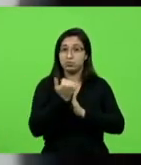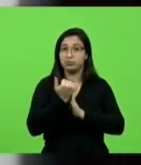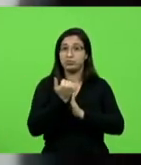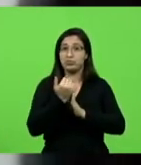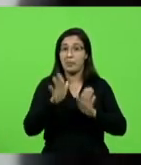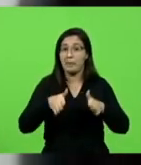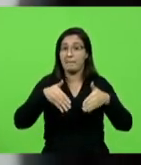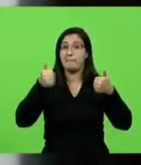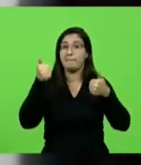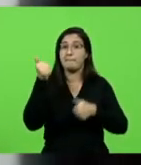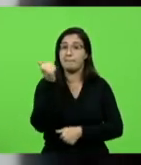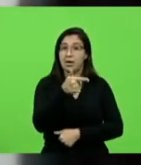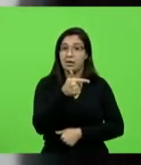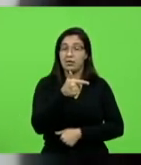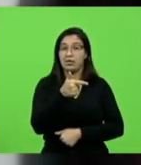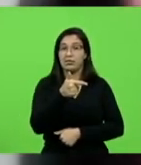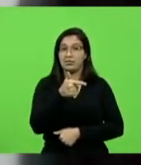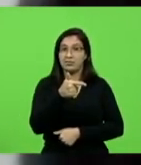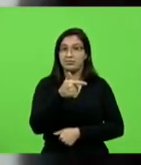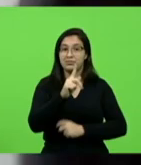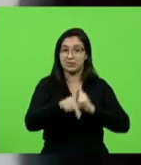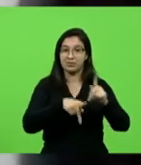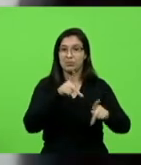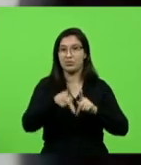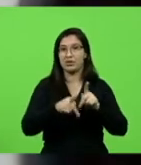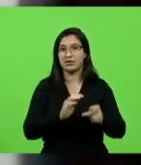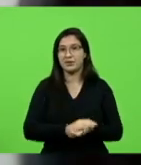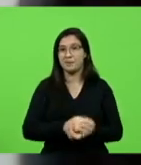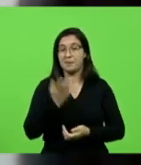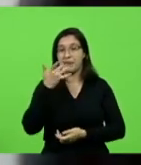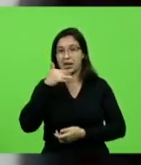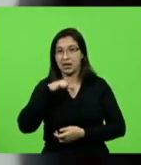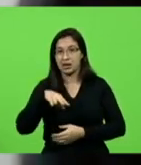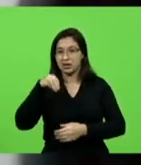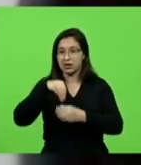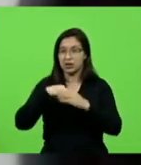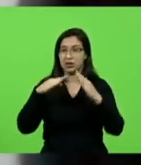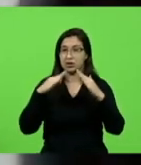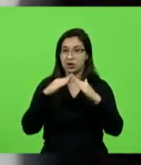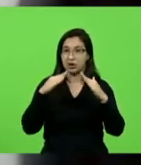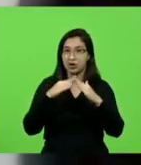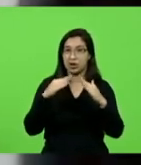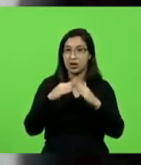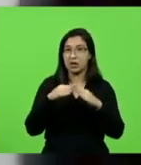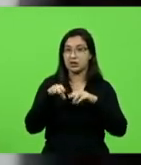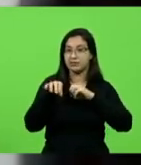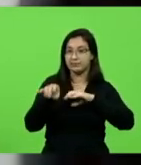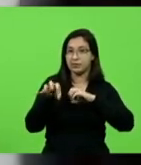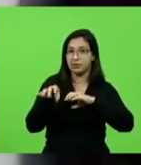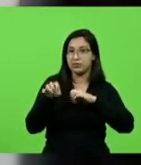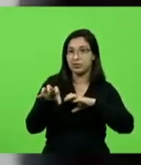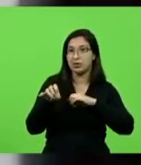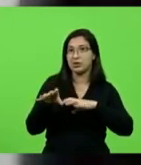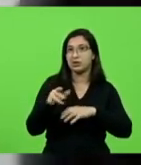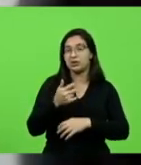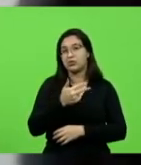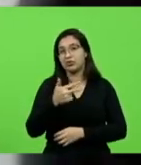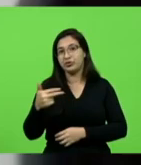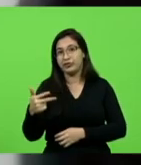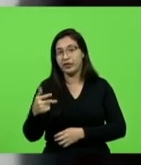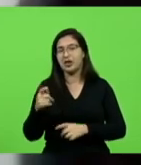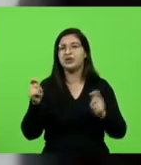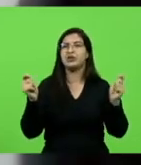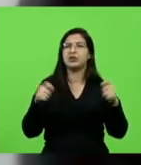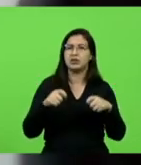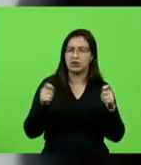população. As crianças educadas em casa têm todas as